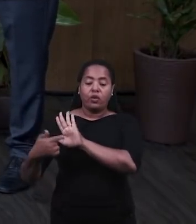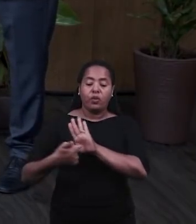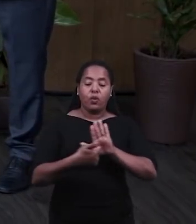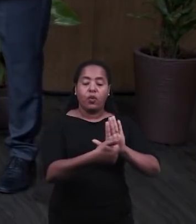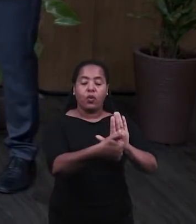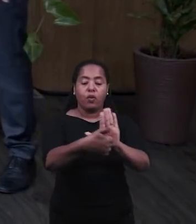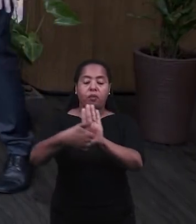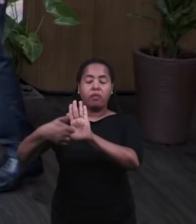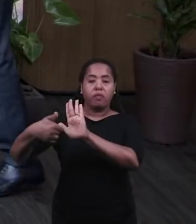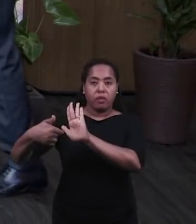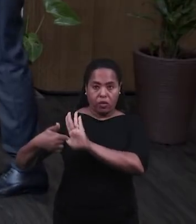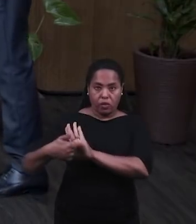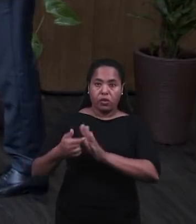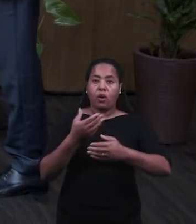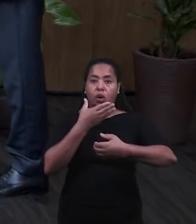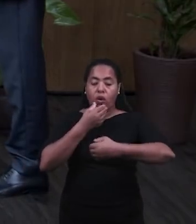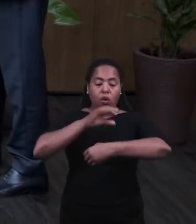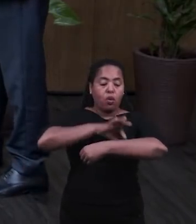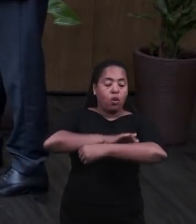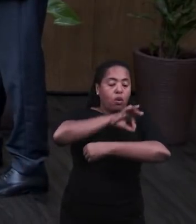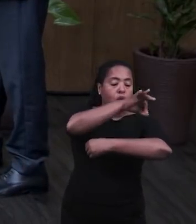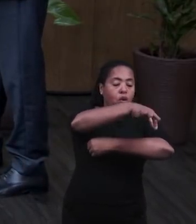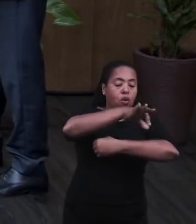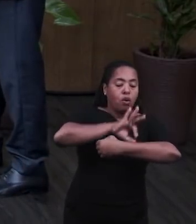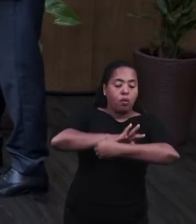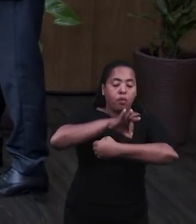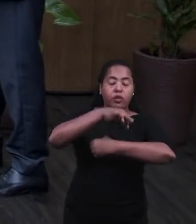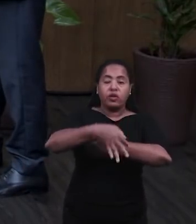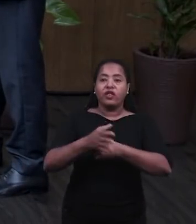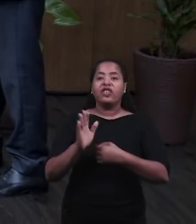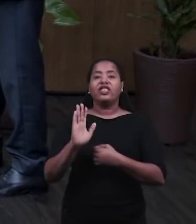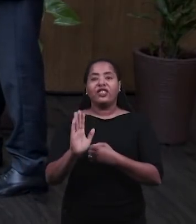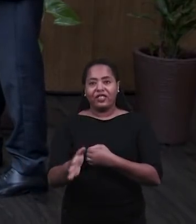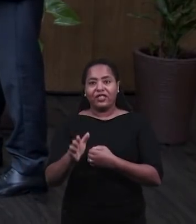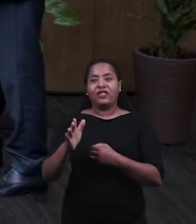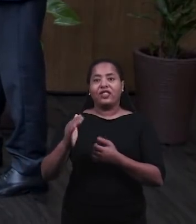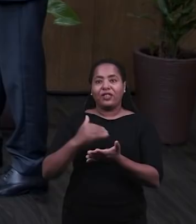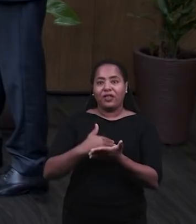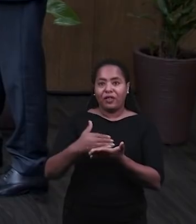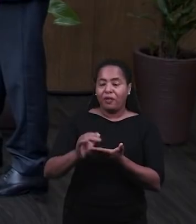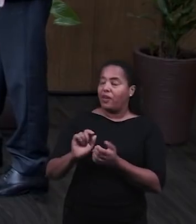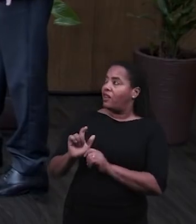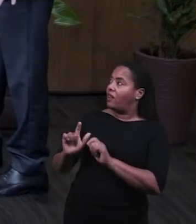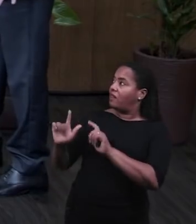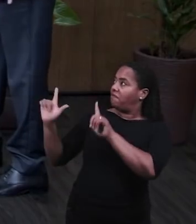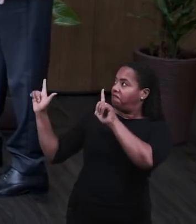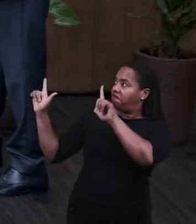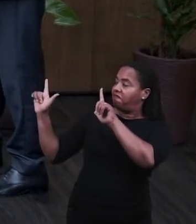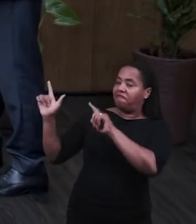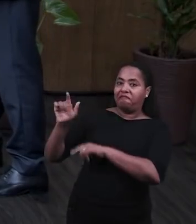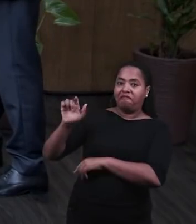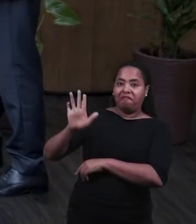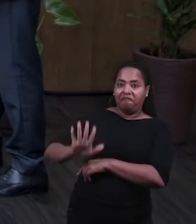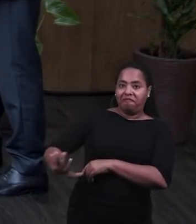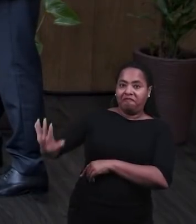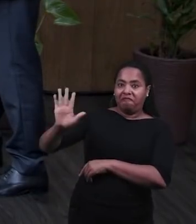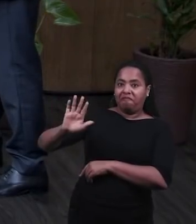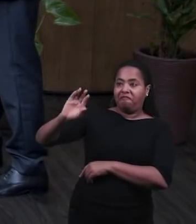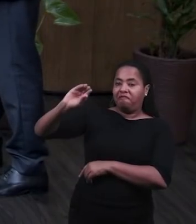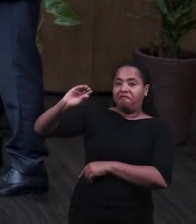a parábola do semeador, que já começa a aparecer aqui, aquela região da África,